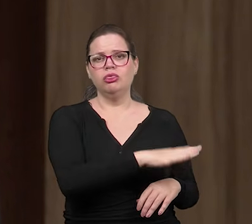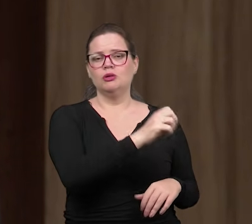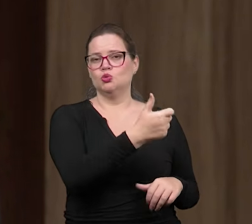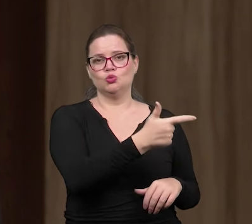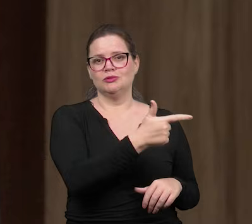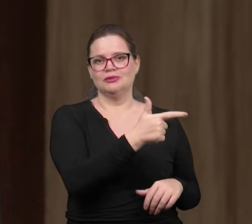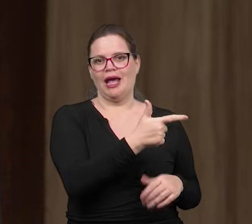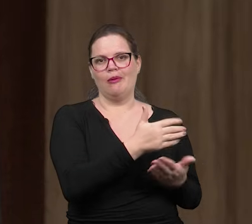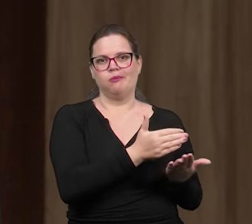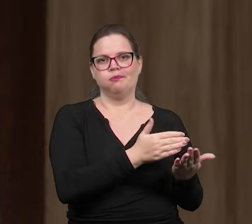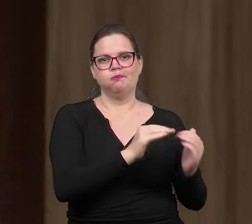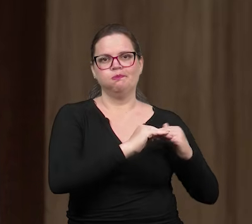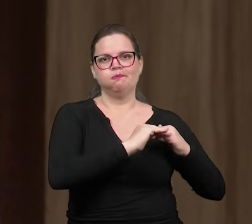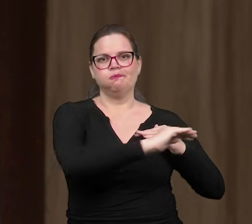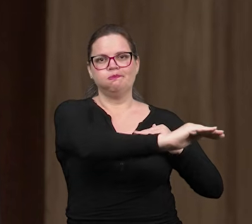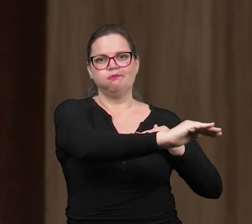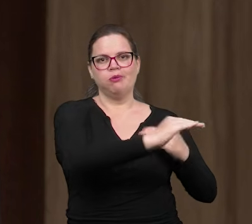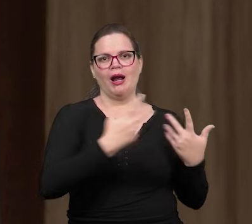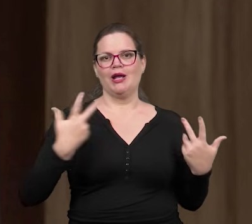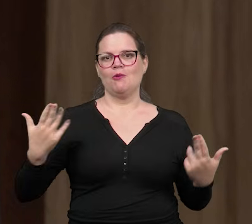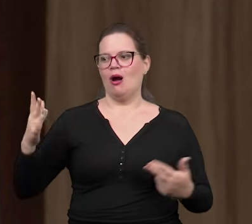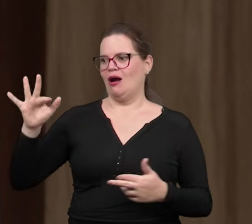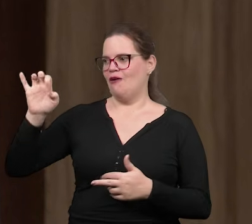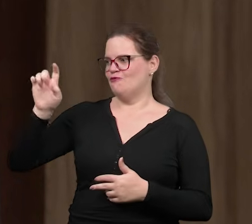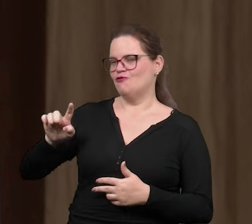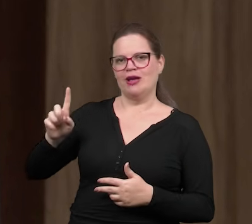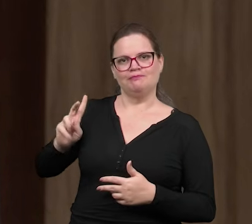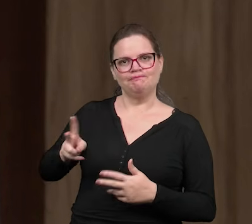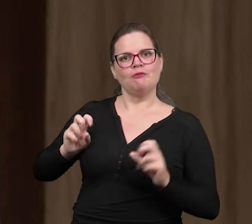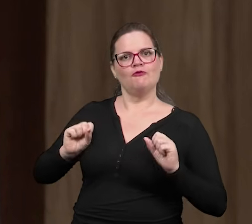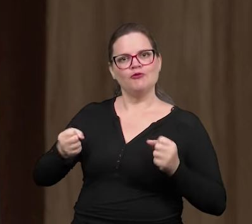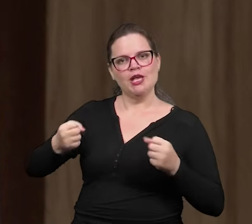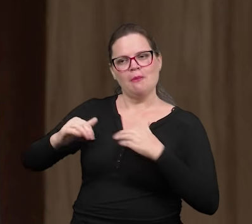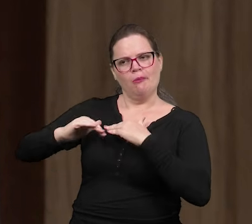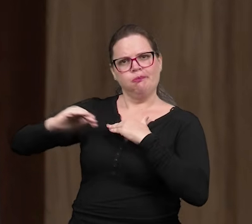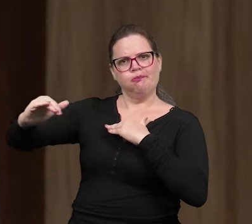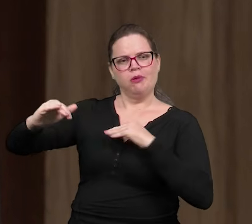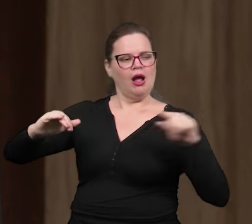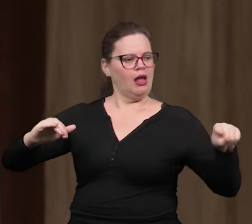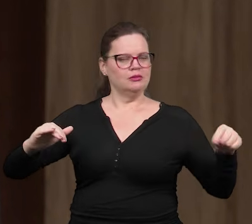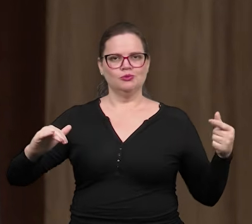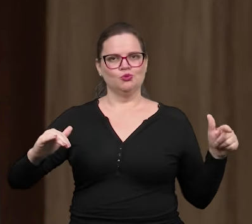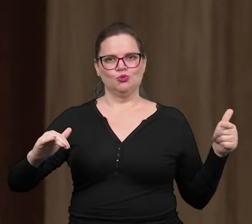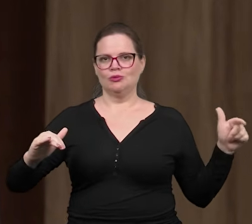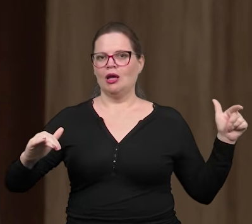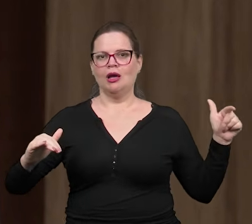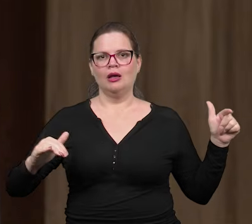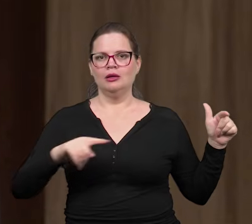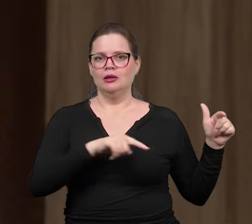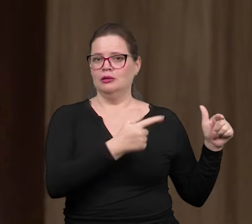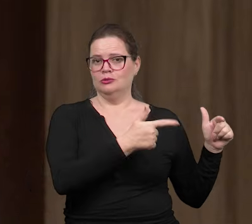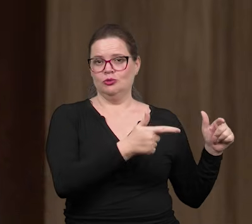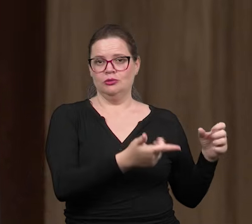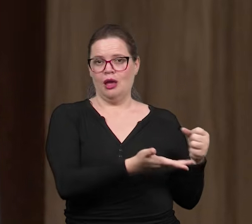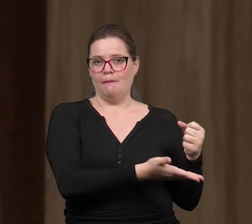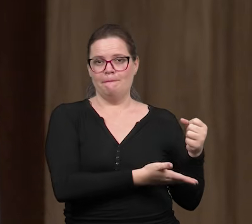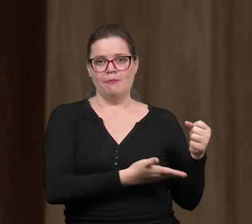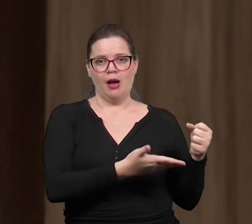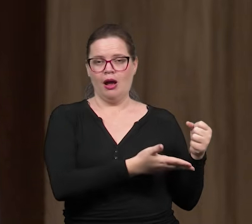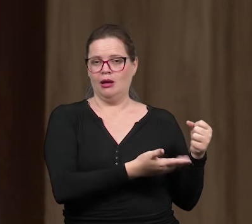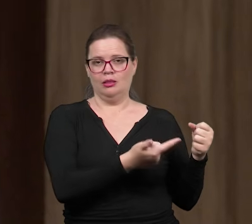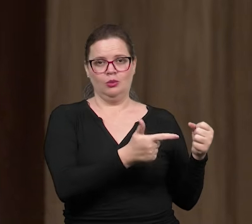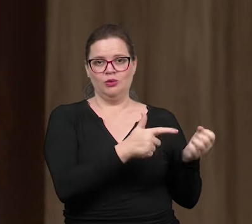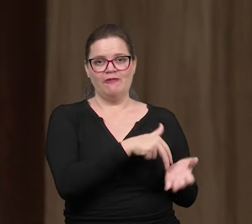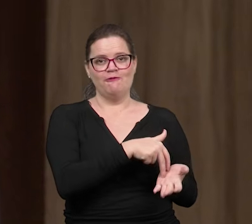E a tendência da religiosidade humana, que não tem o seu fundamento ou a sua